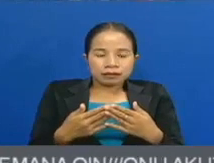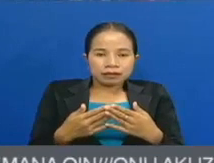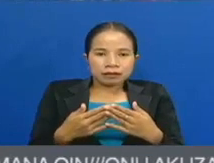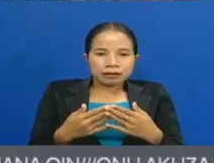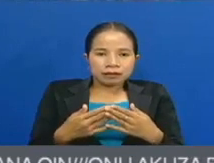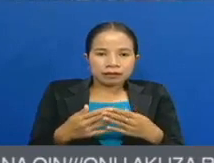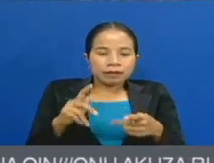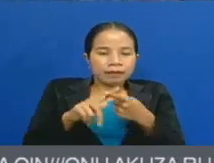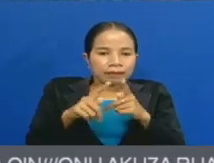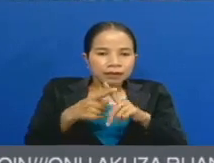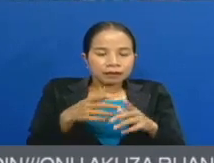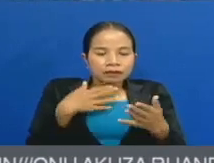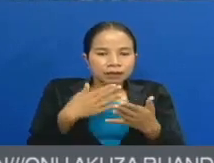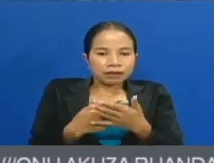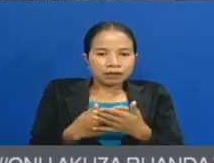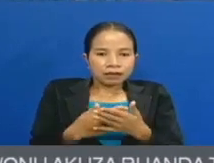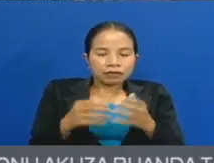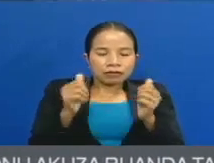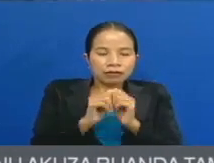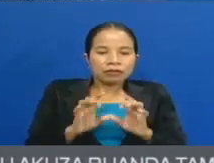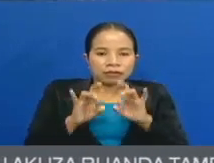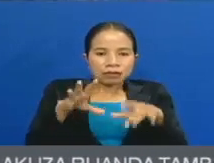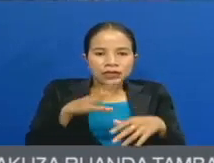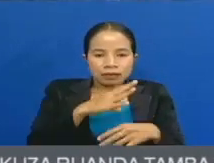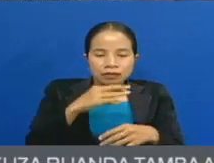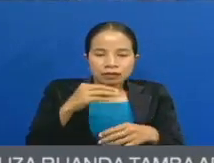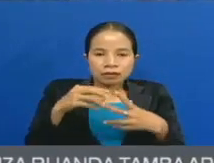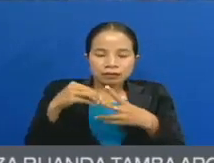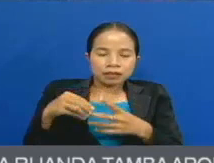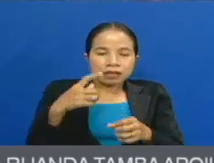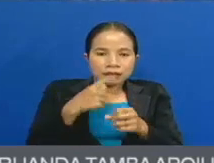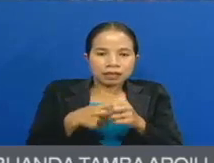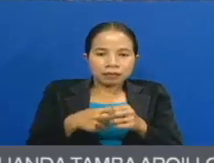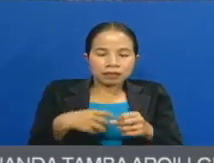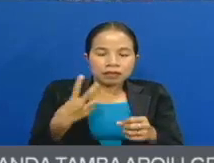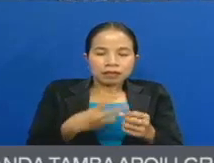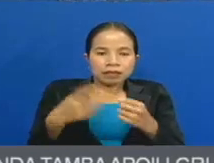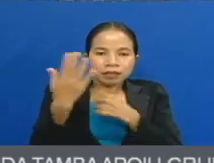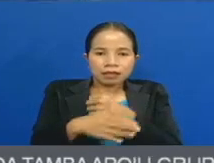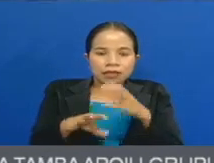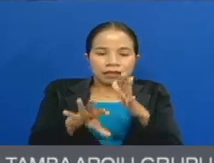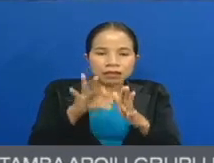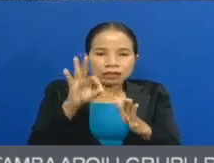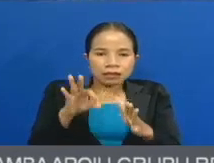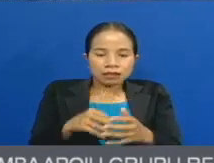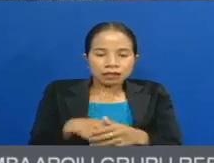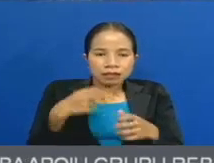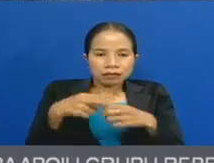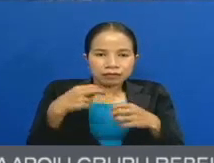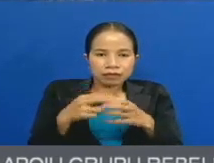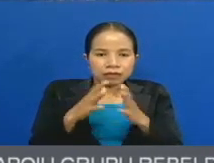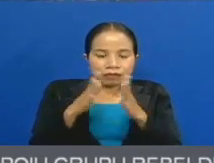parceria, de pedir a Costa Austrália, de liu e a momentos de ver este país que tem dificuldades